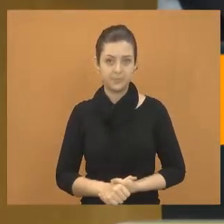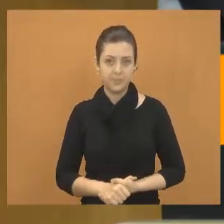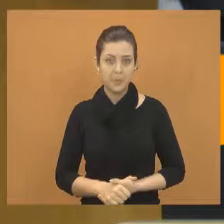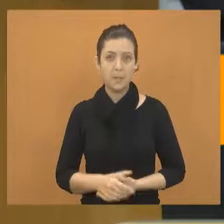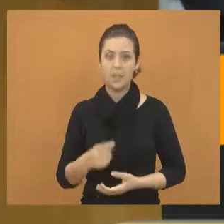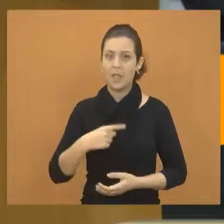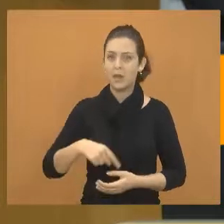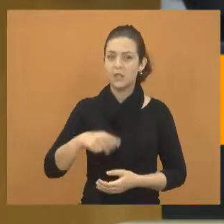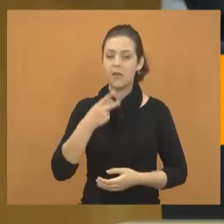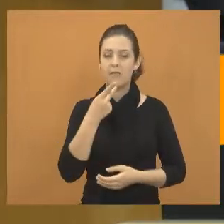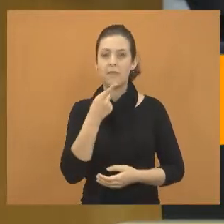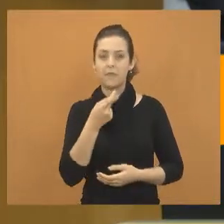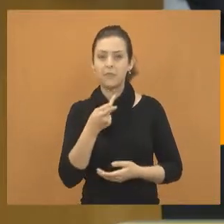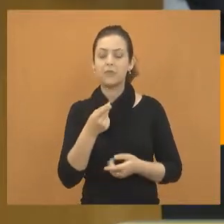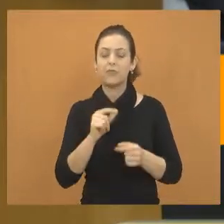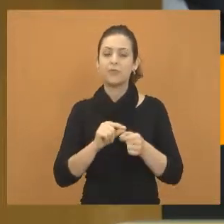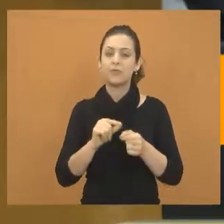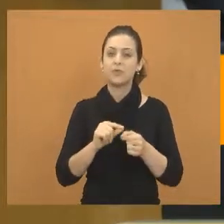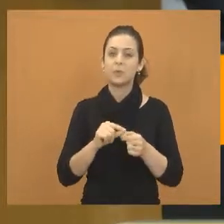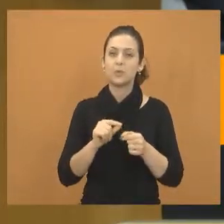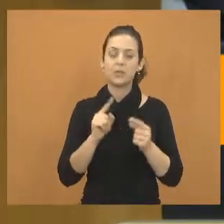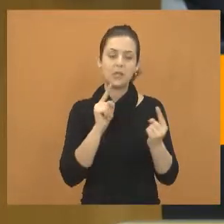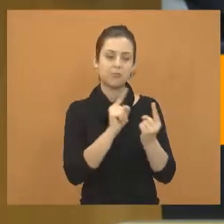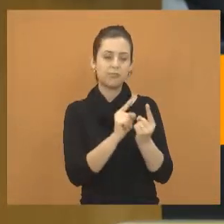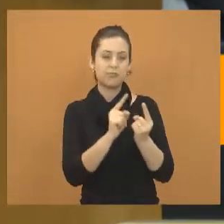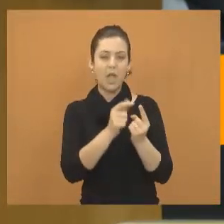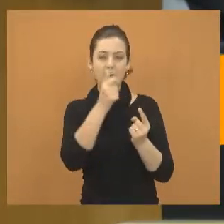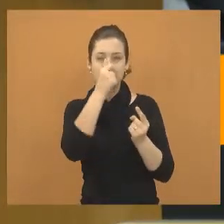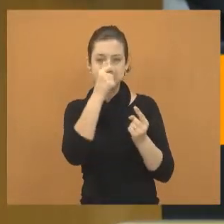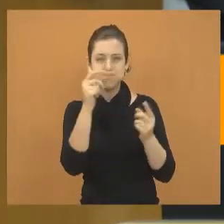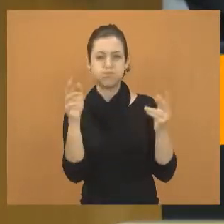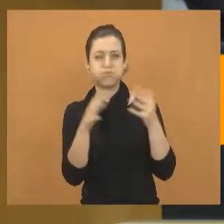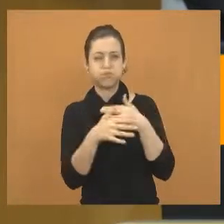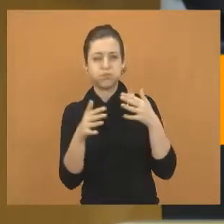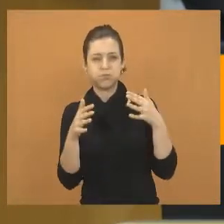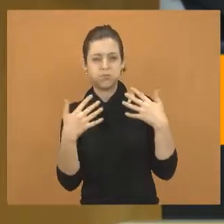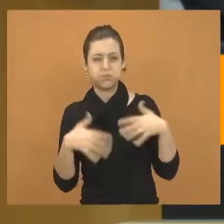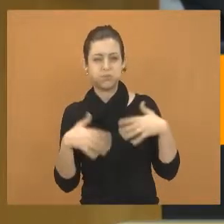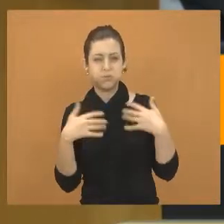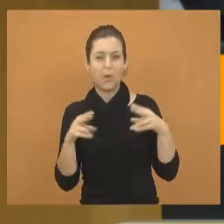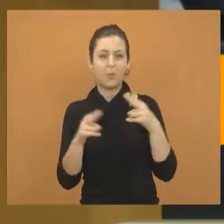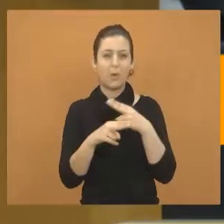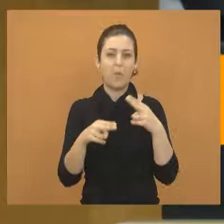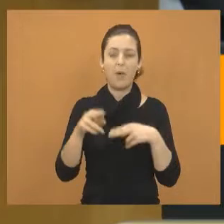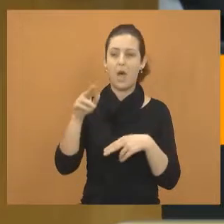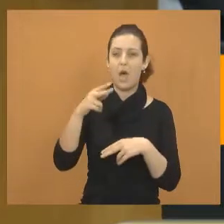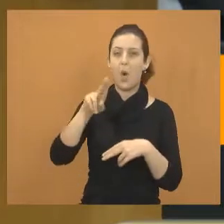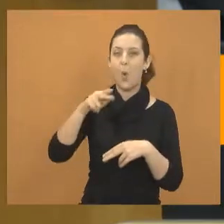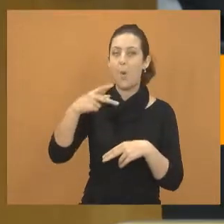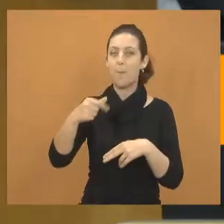A gente fará esse atendimento que superlota o hospital na UPA adulto,